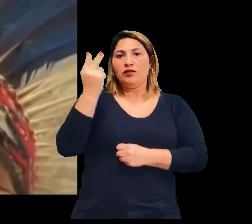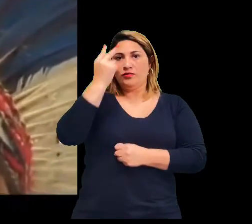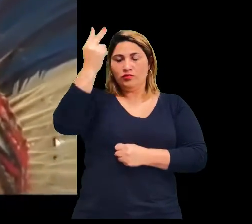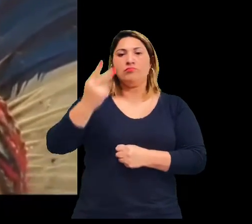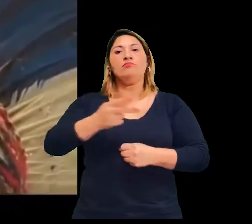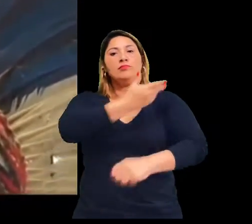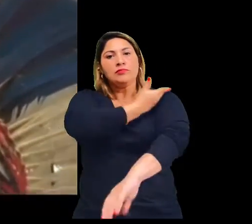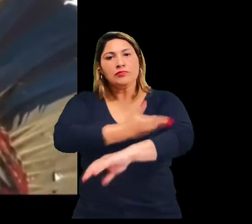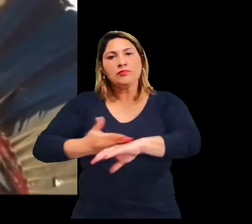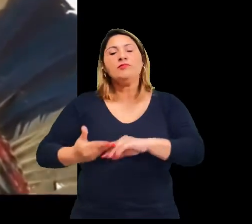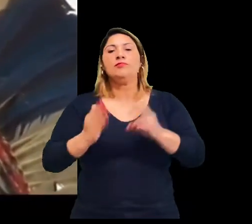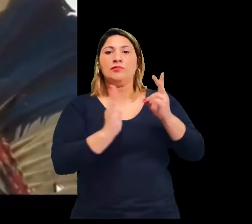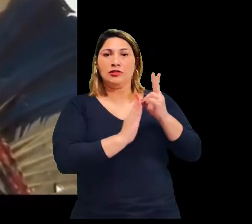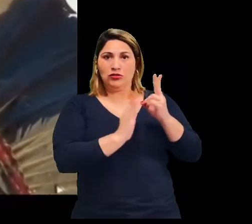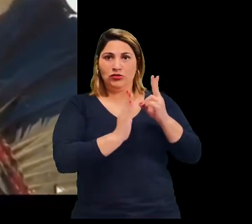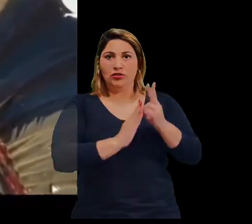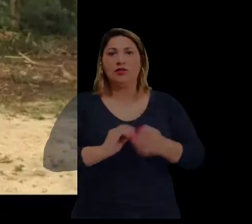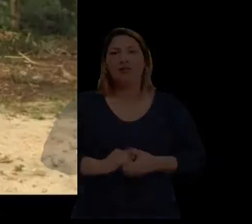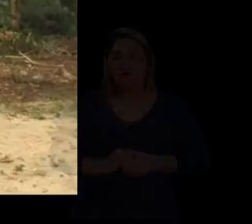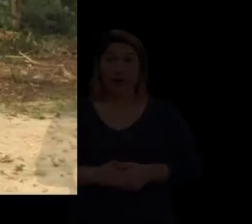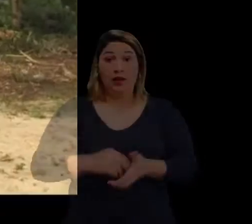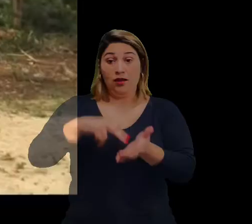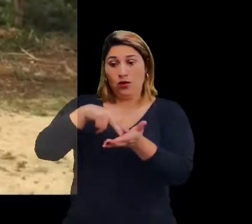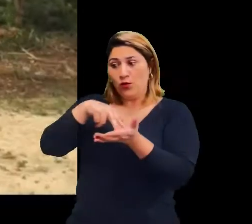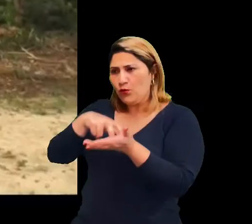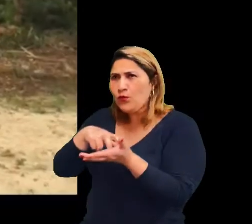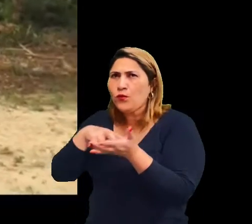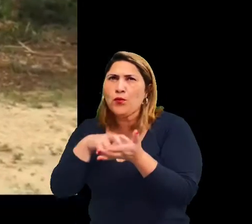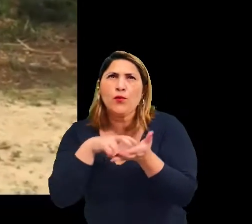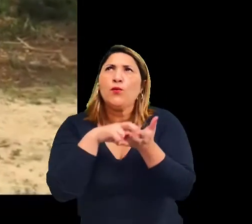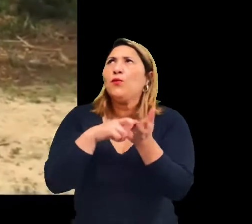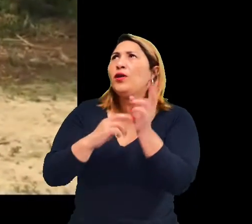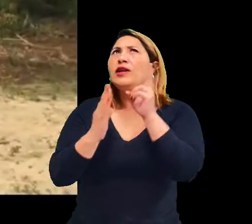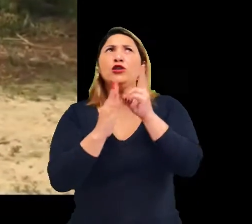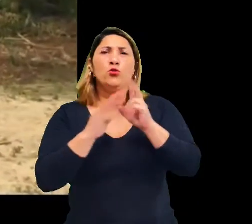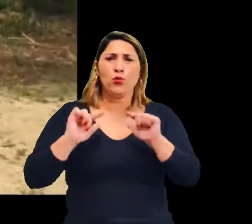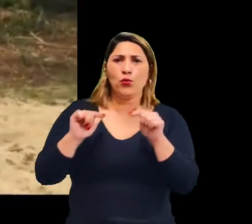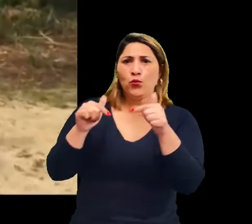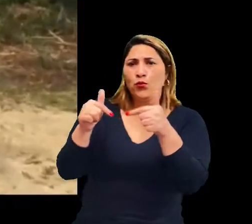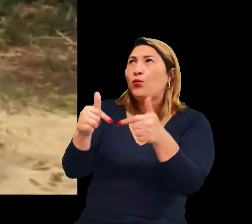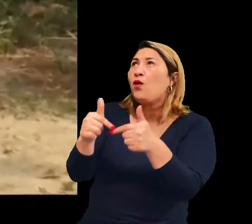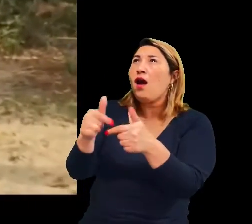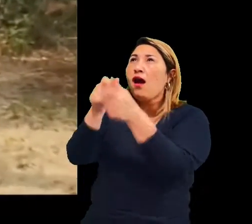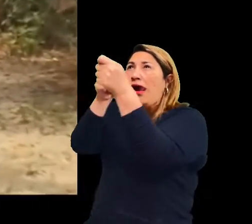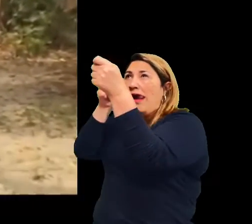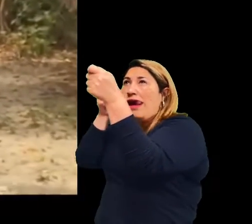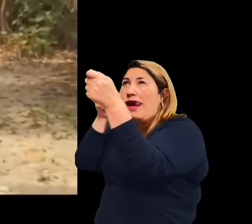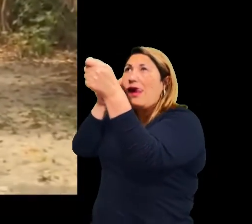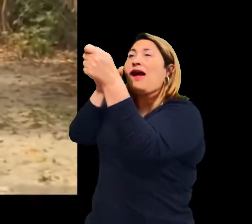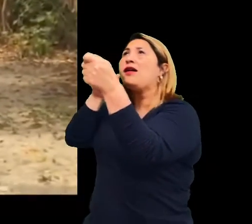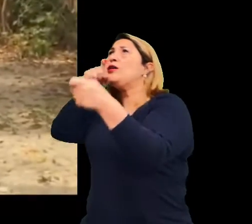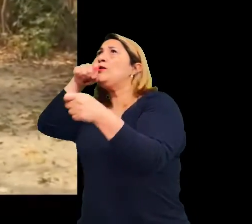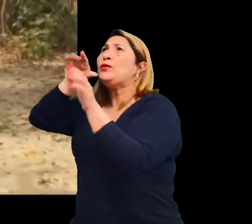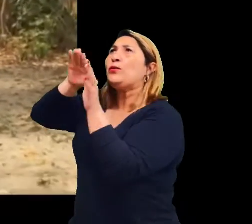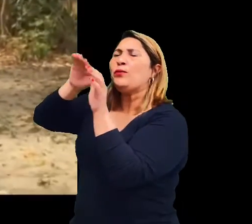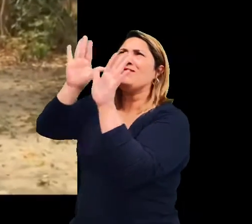suas tradições indígenas. Agacha, agacha, índio guerreiro, na macharara deixa